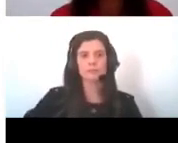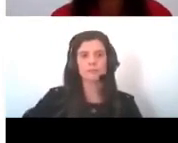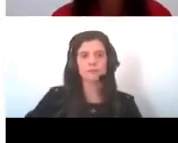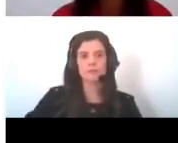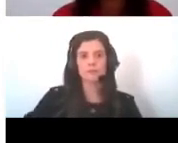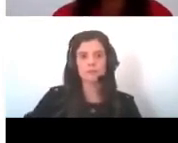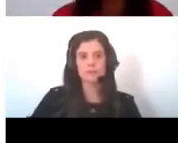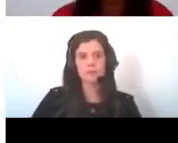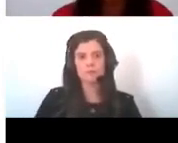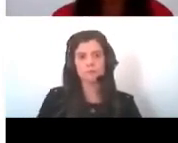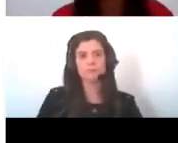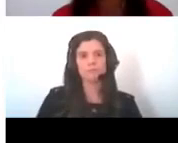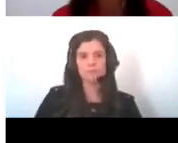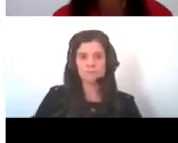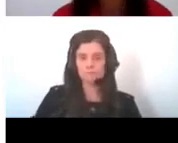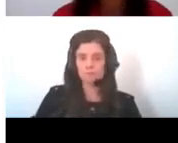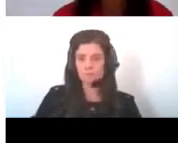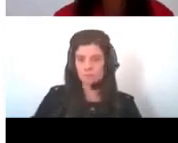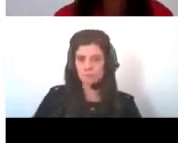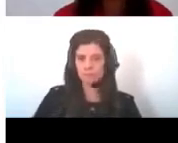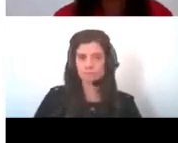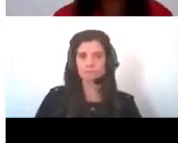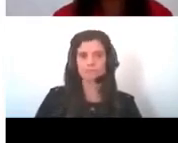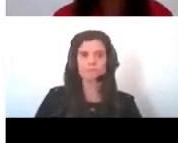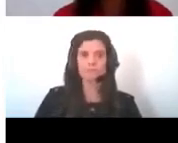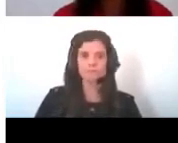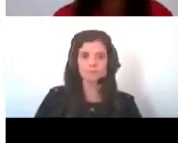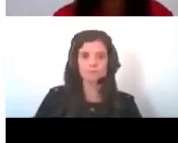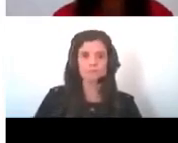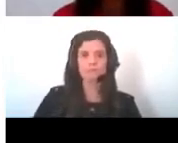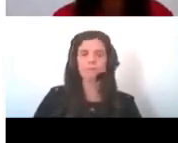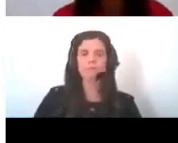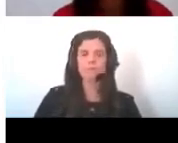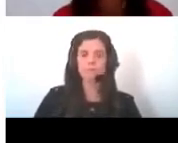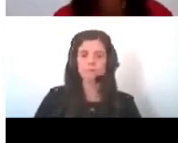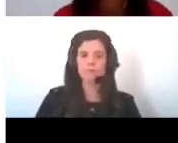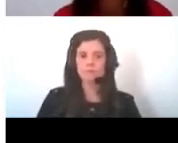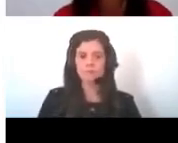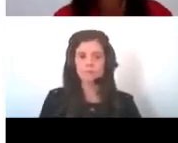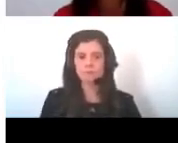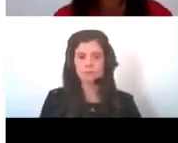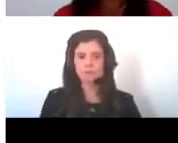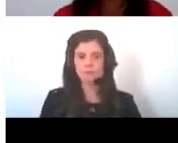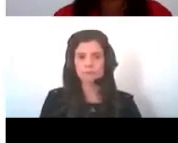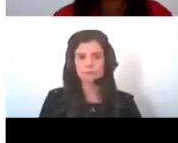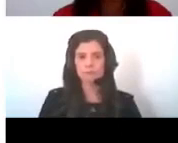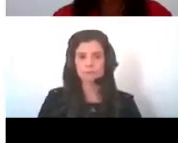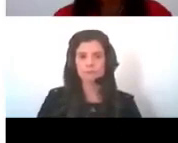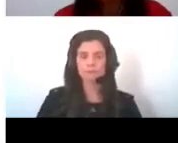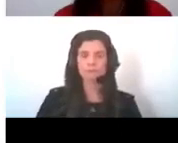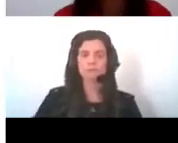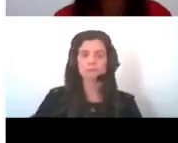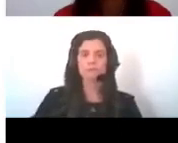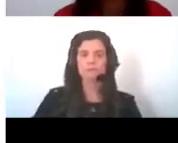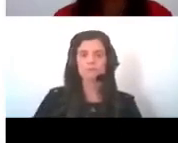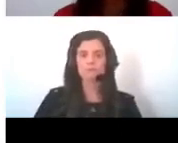convênio médico, sobre departamento de administração de materiais, o que pode fazer em relação ao departamento de avaliação